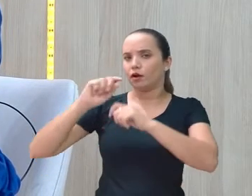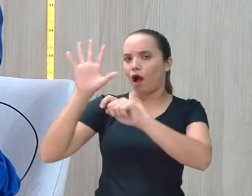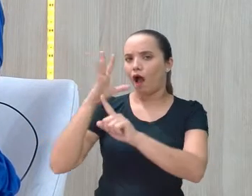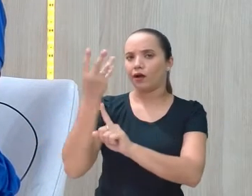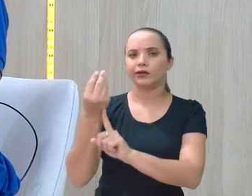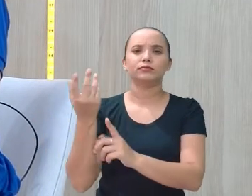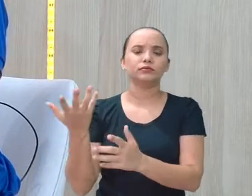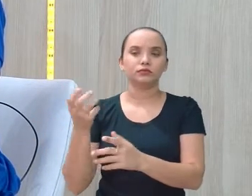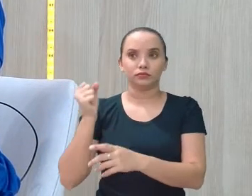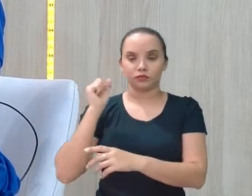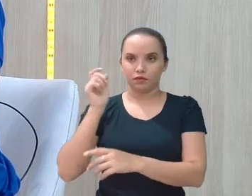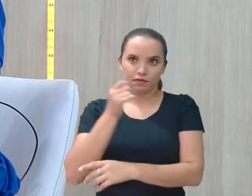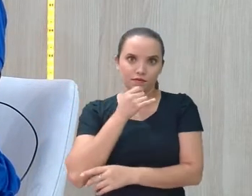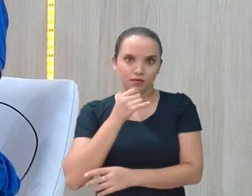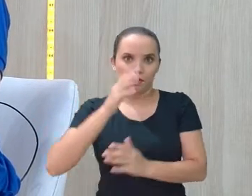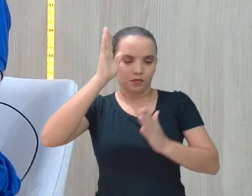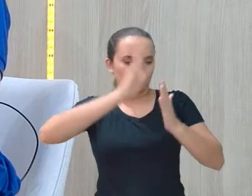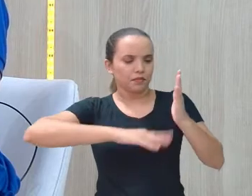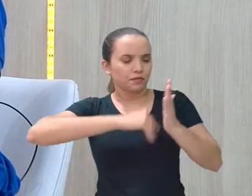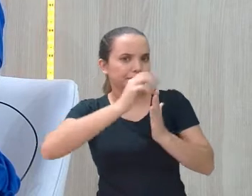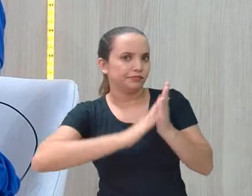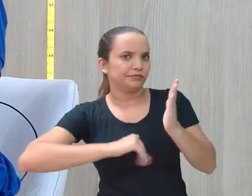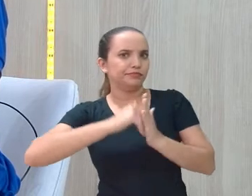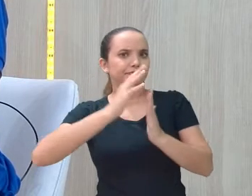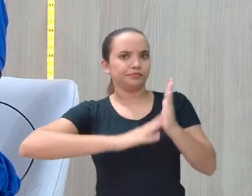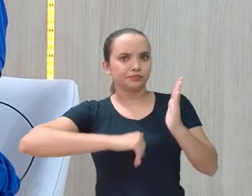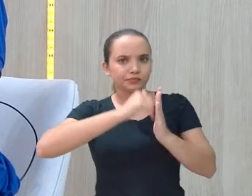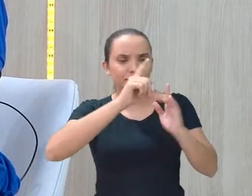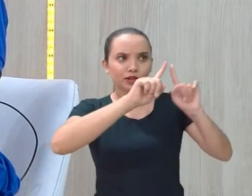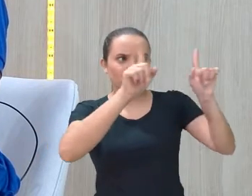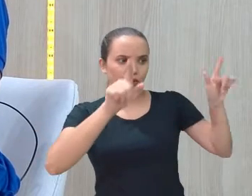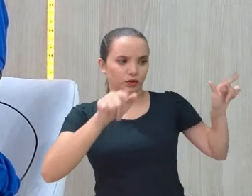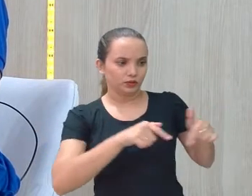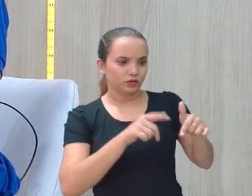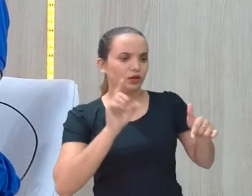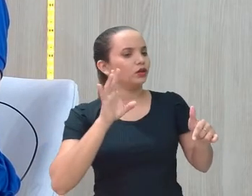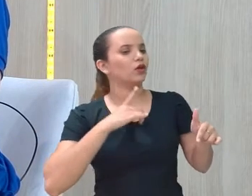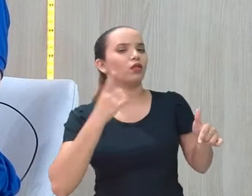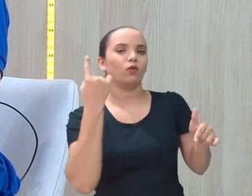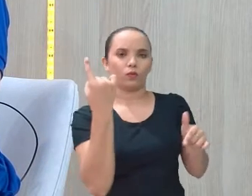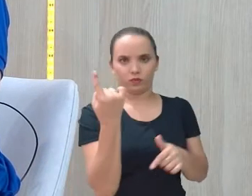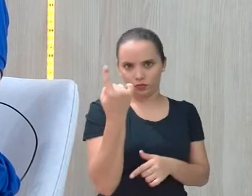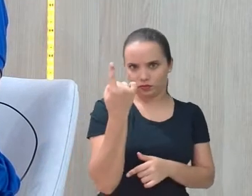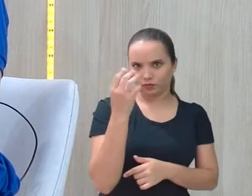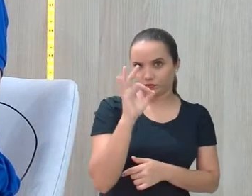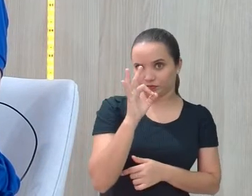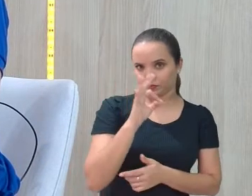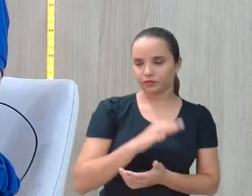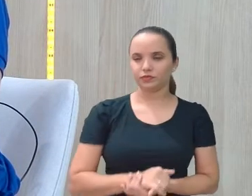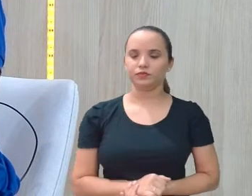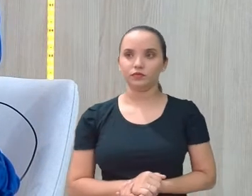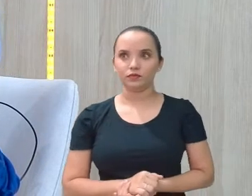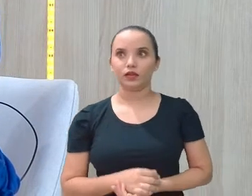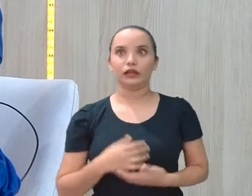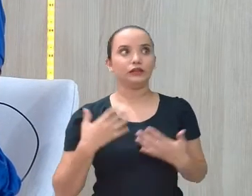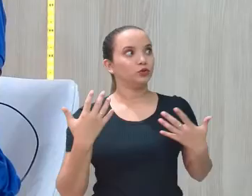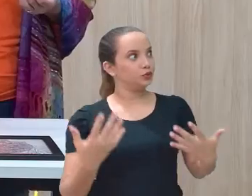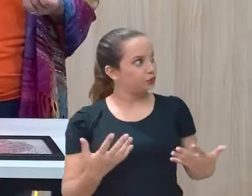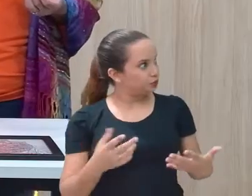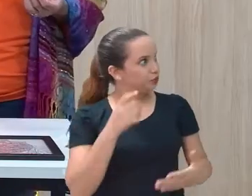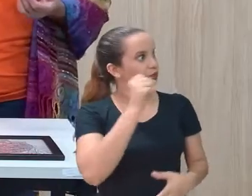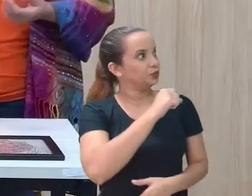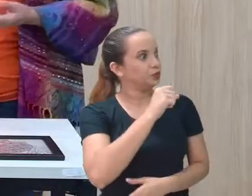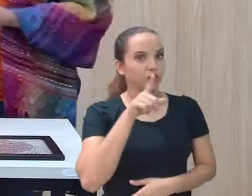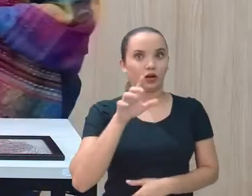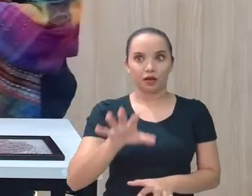mão, uma pintura na tela, então ele vai fazer apenas uma cópia, tá? Gente, olha aí, o modo